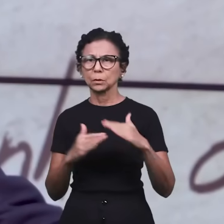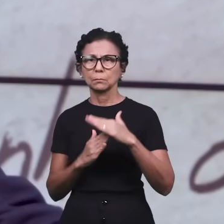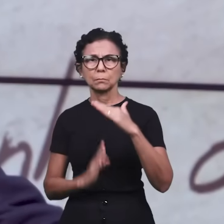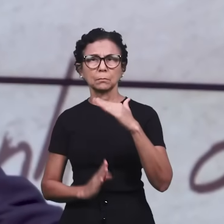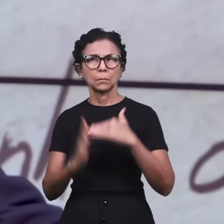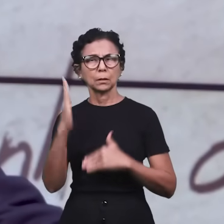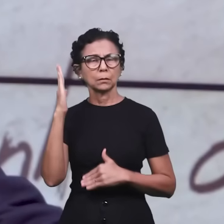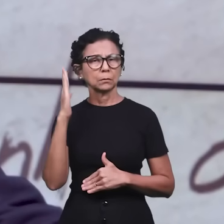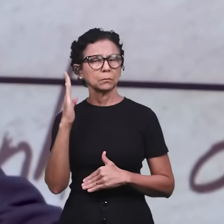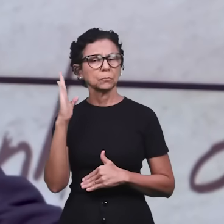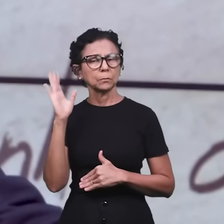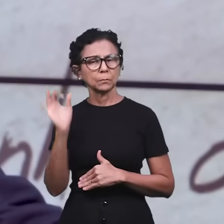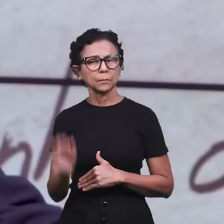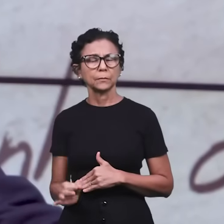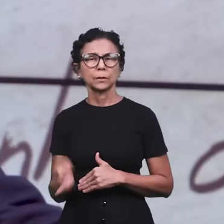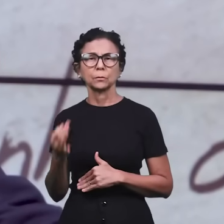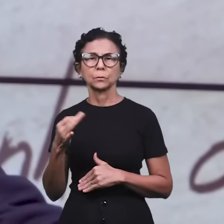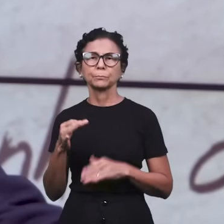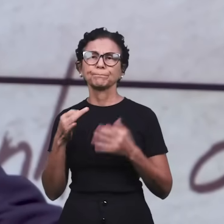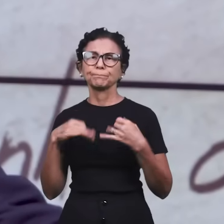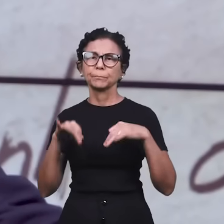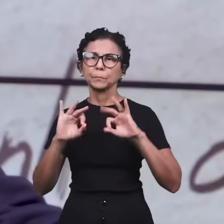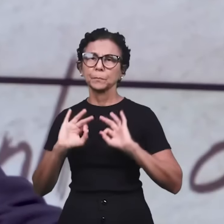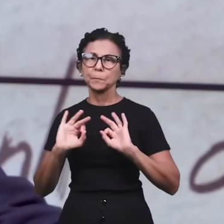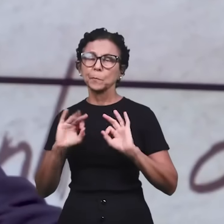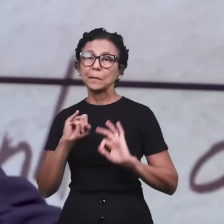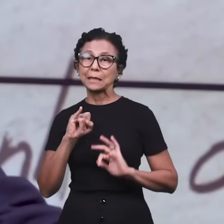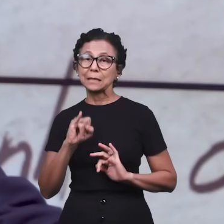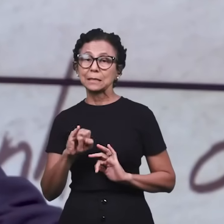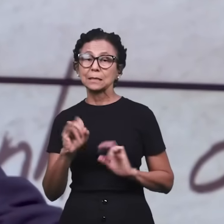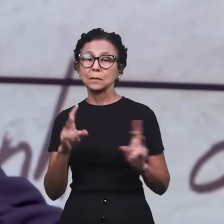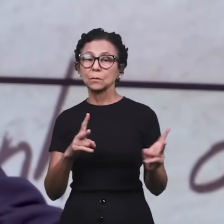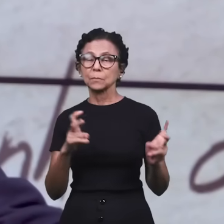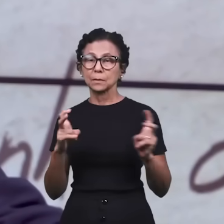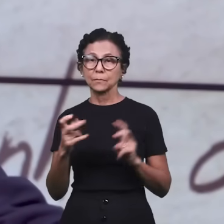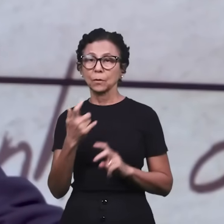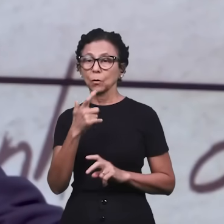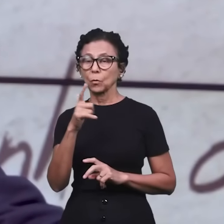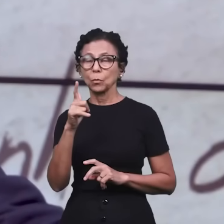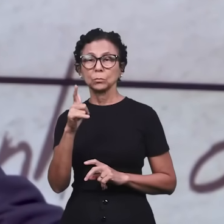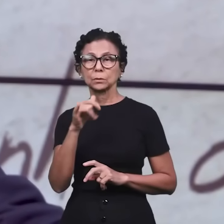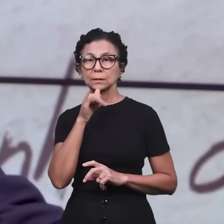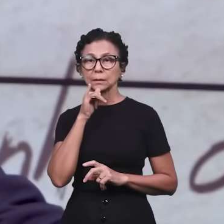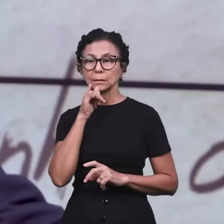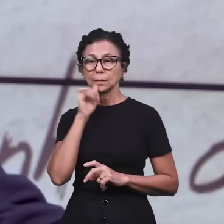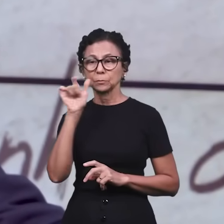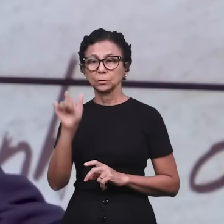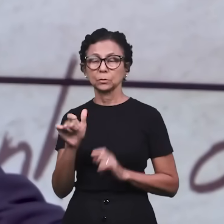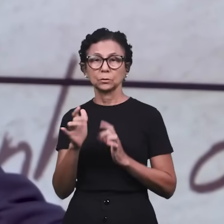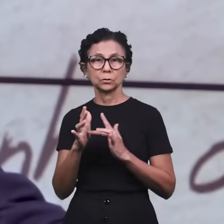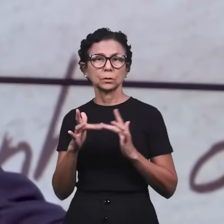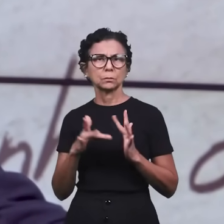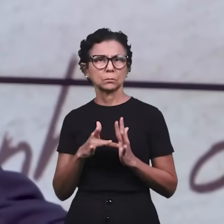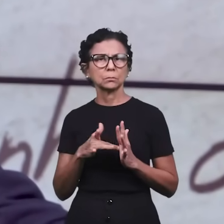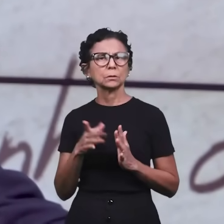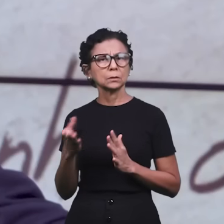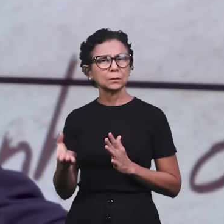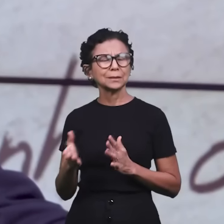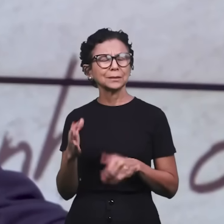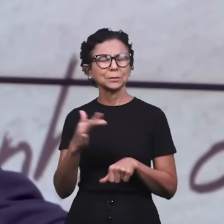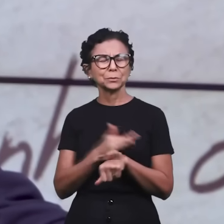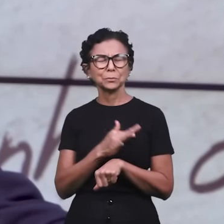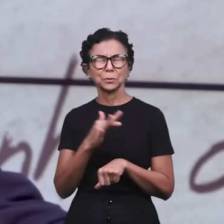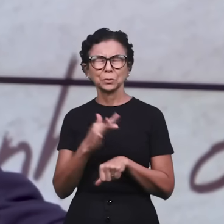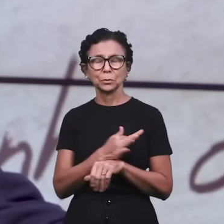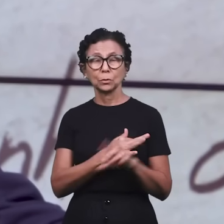né? Ele foi perfeito. E se formos pegar outros exemplos de Jesus, assim, foi um homem perfeito